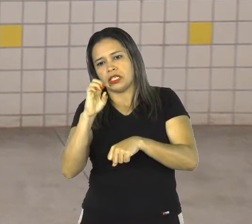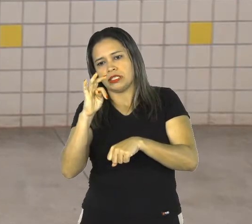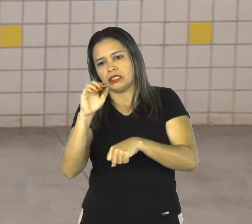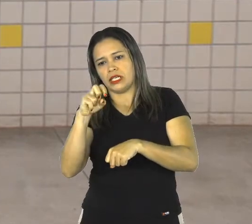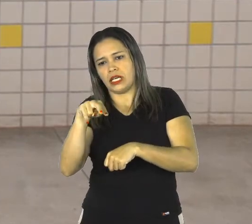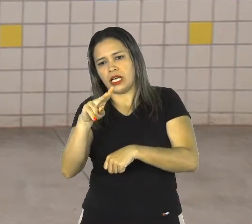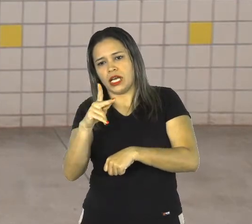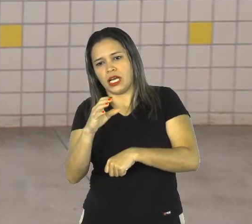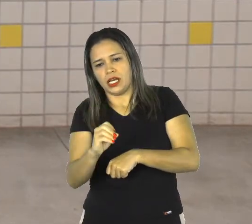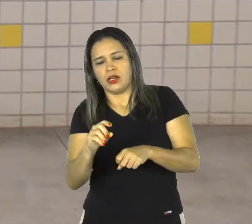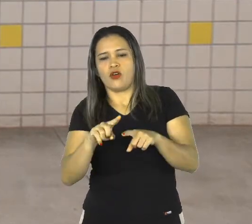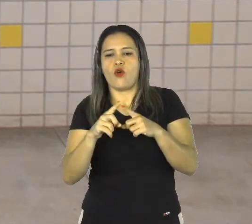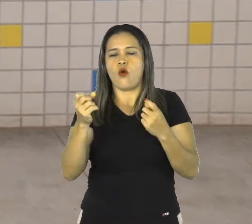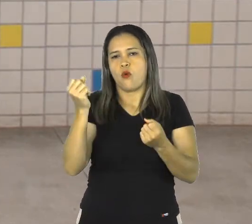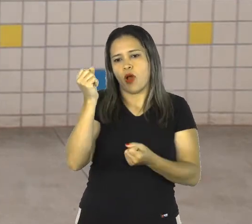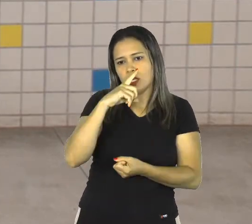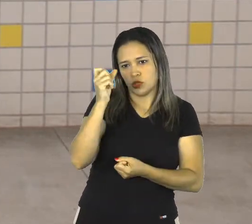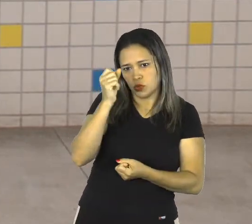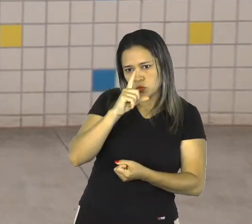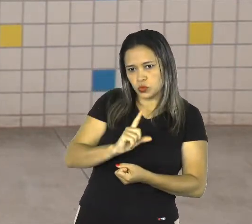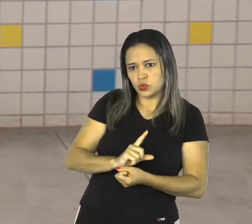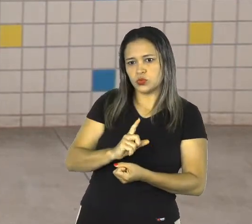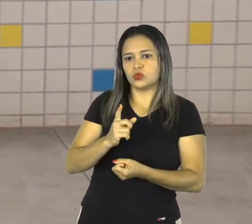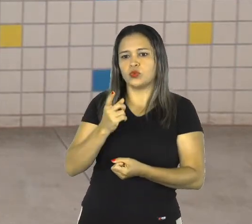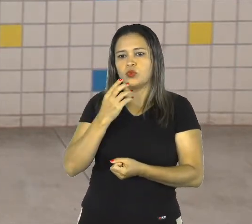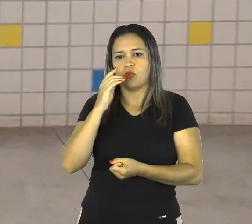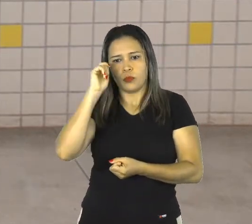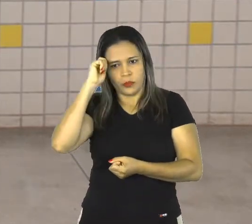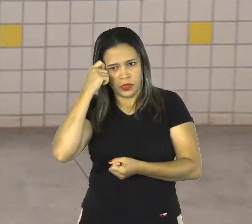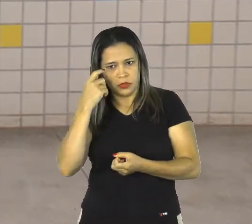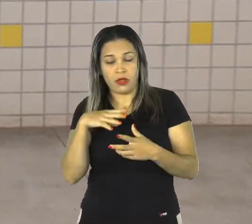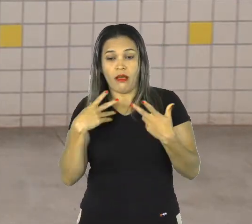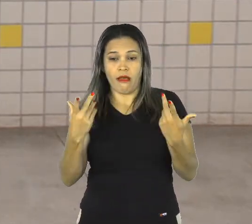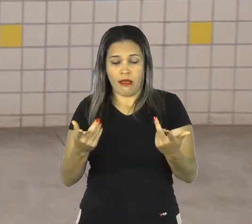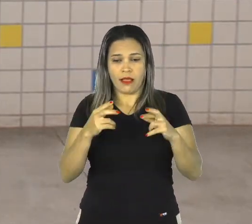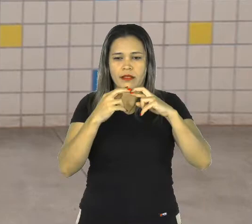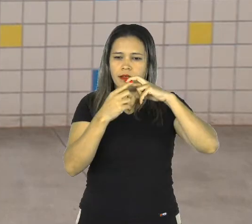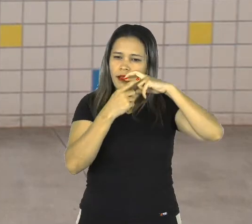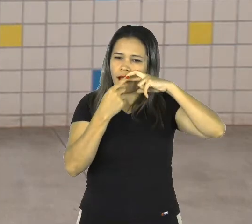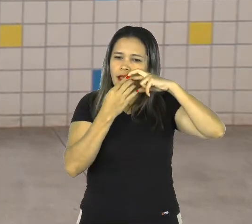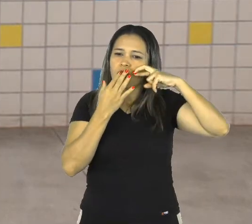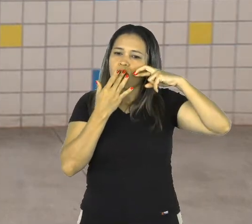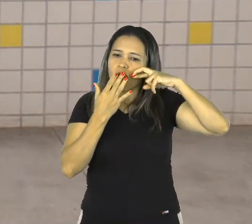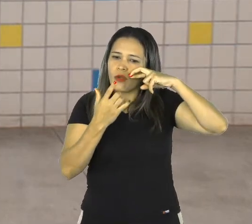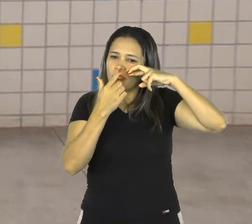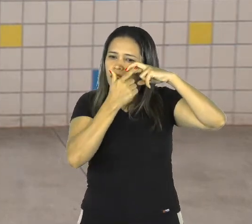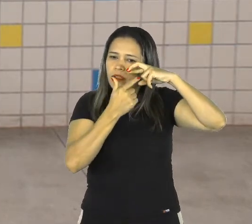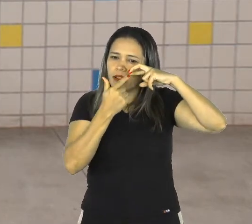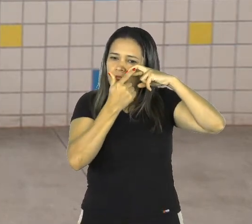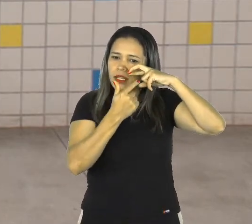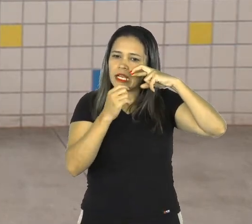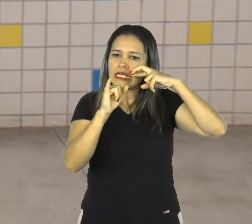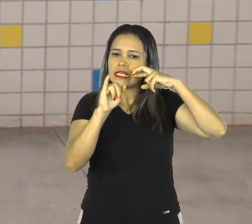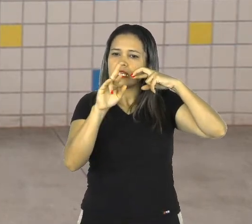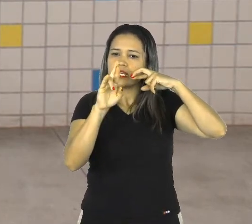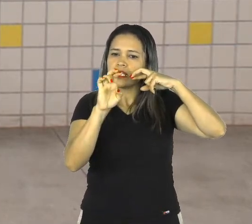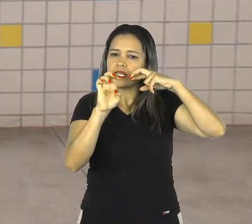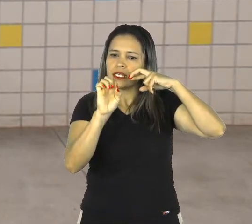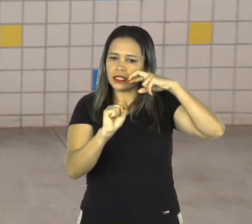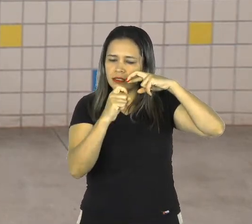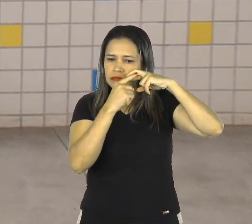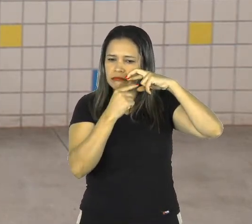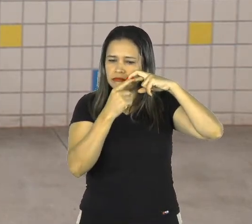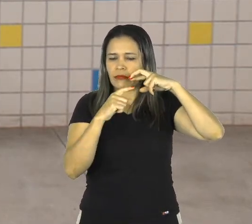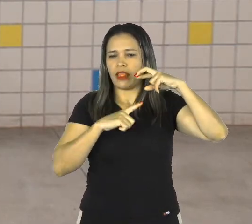olho azul, não é? Então a íris é essa parte colorida nos nossos olhos, né? E ela tem uma capacidade, ela